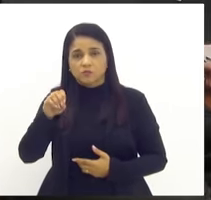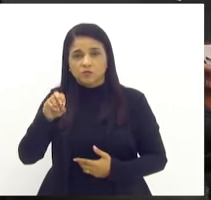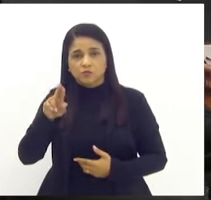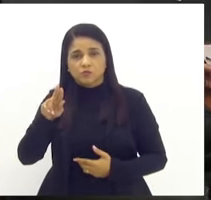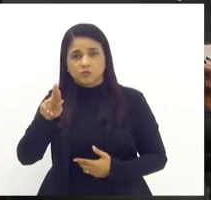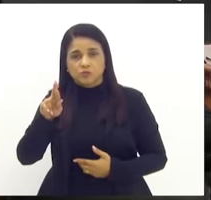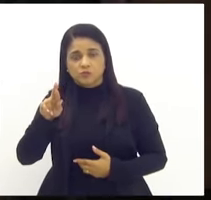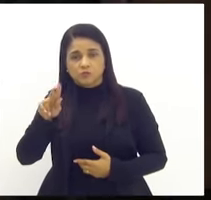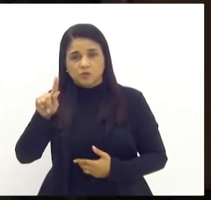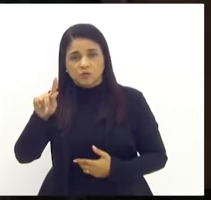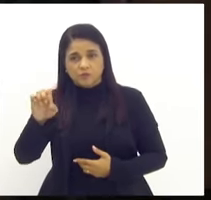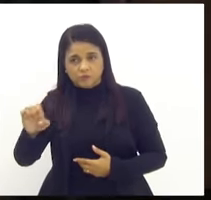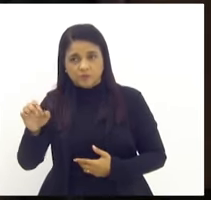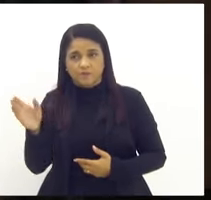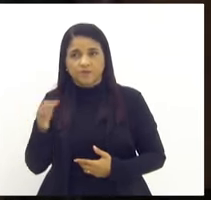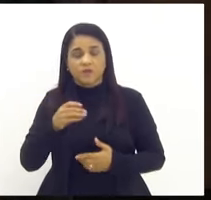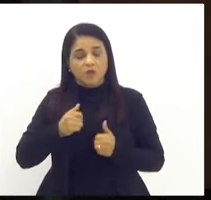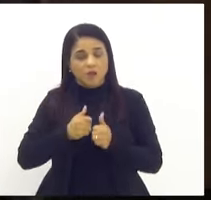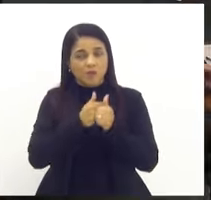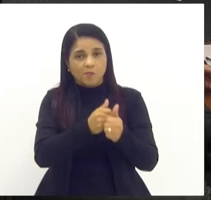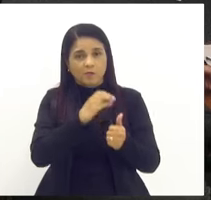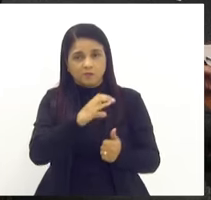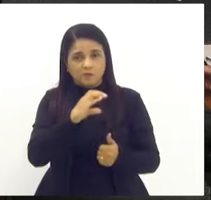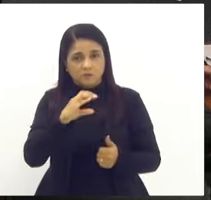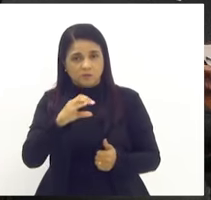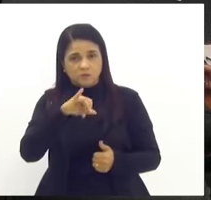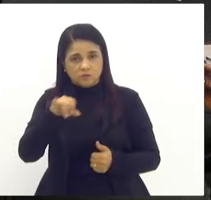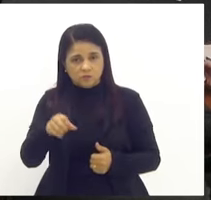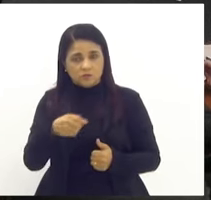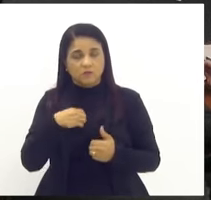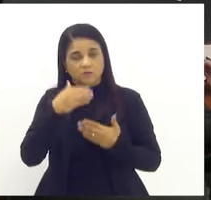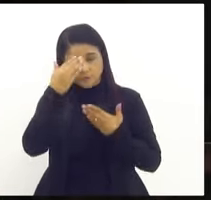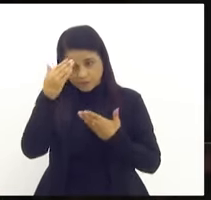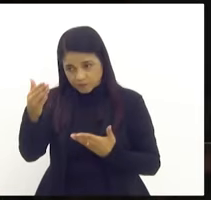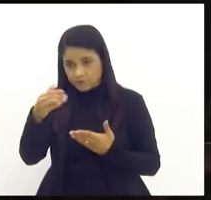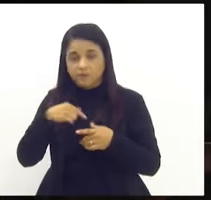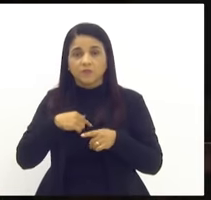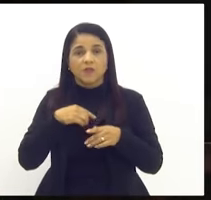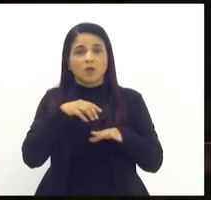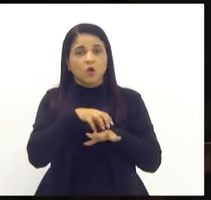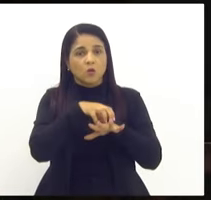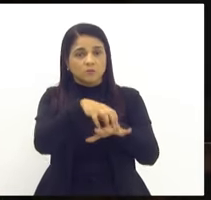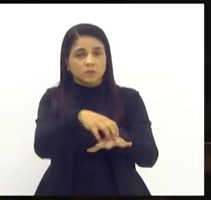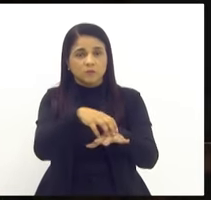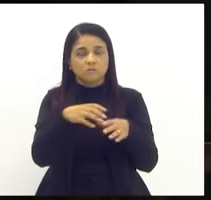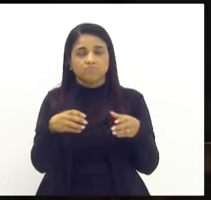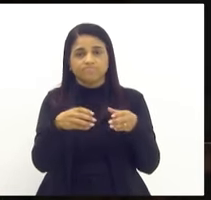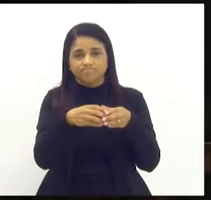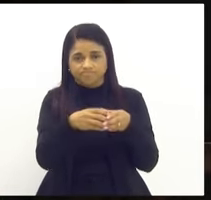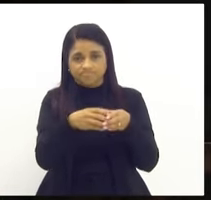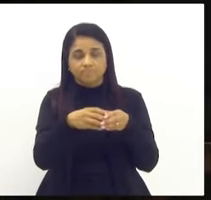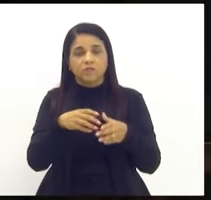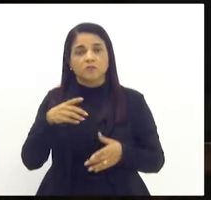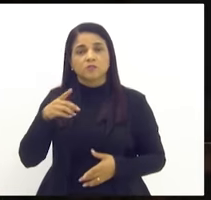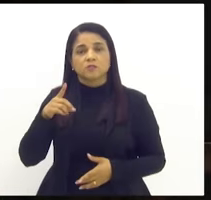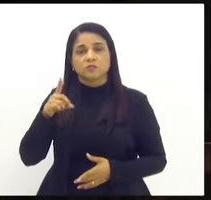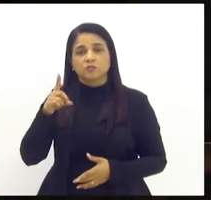Neto acompanhando CJ presidente Muito obrigado pela comissão de transporte Deputado Dionísio